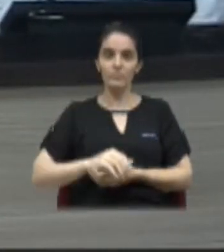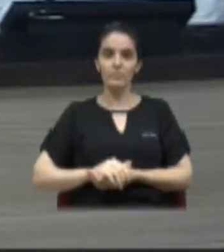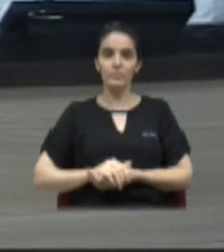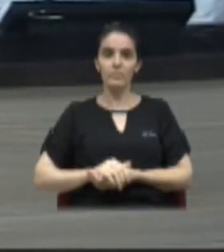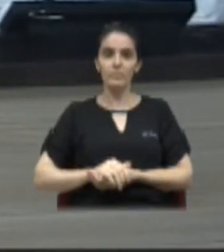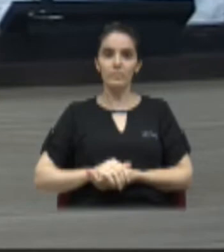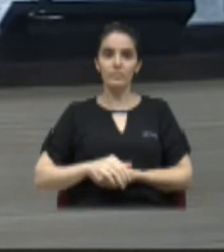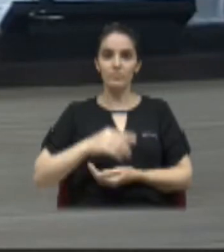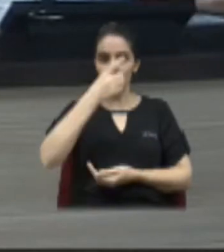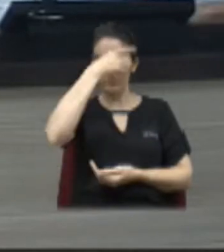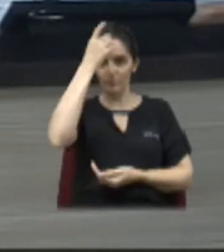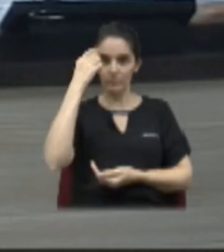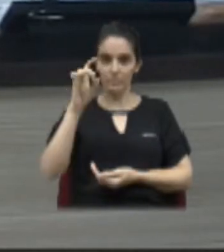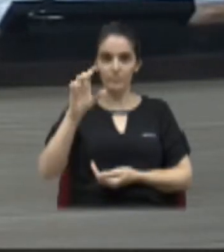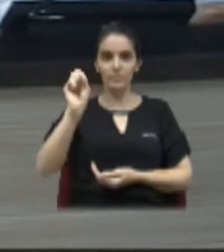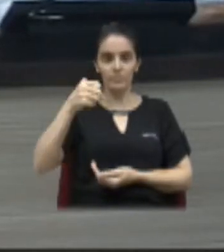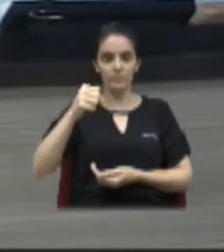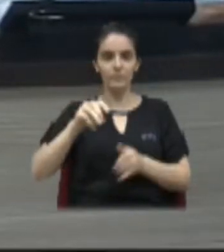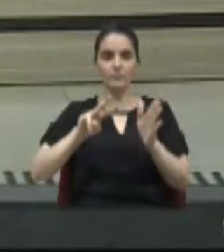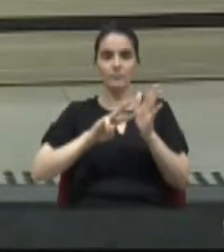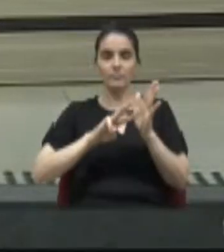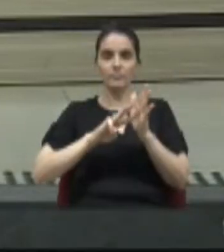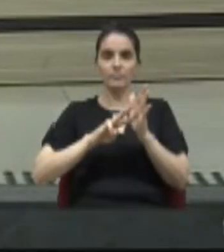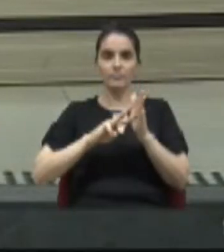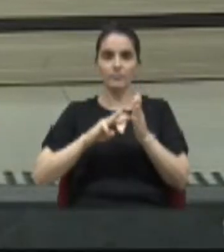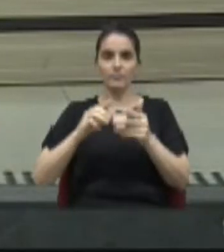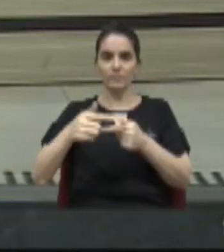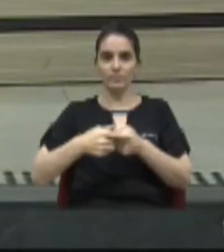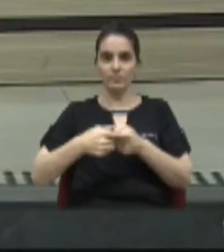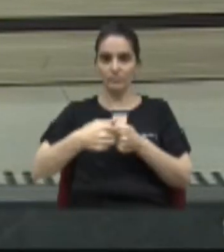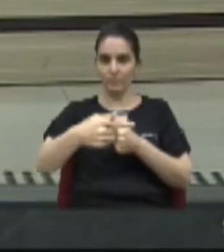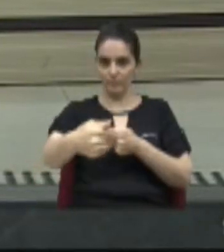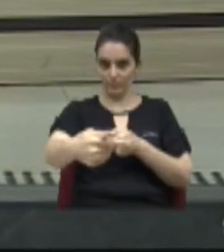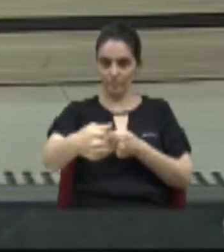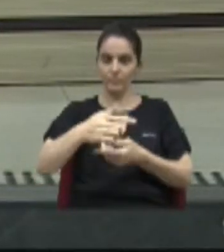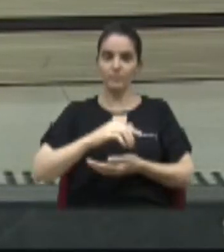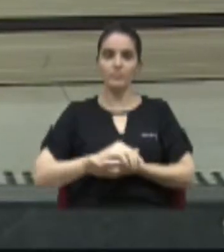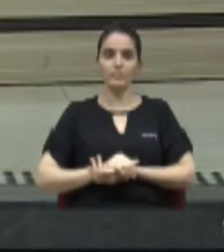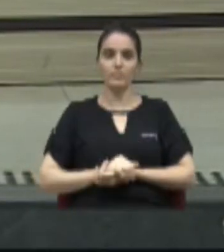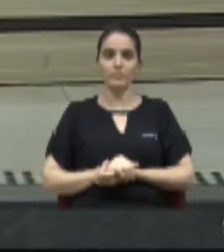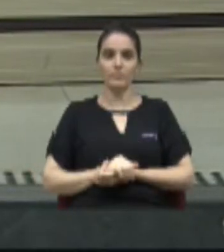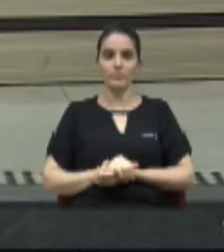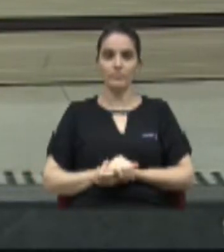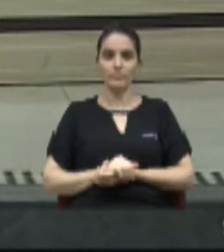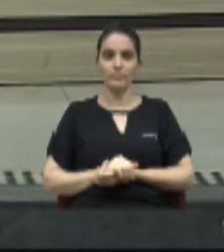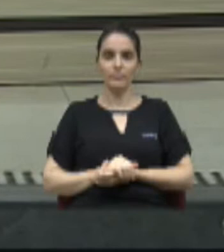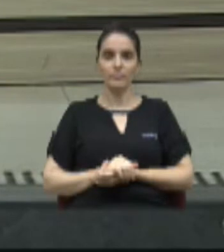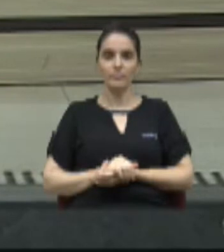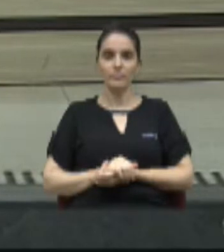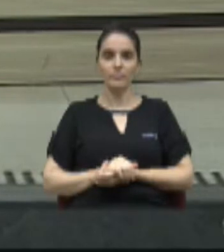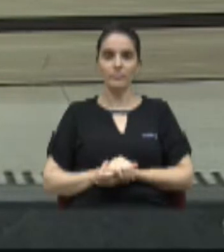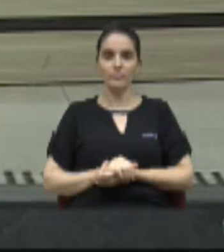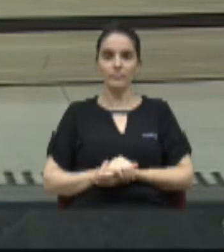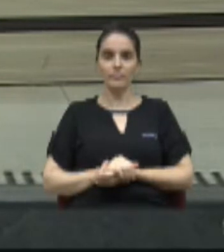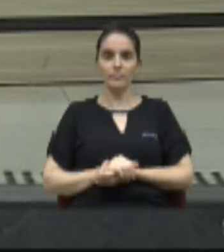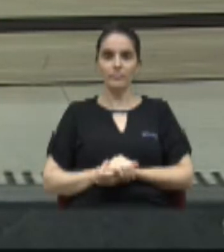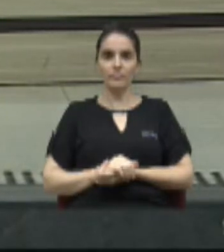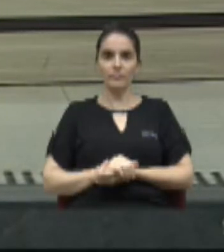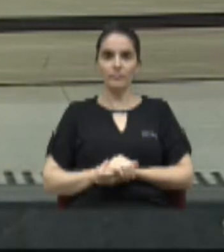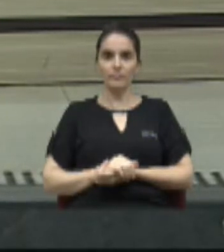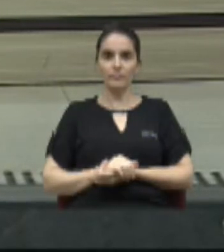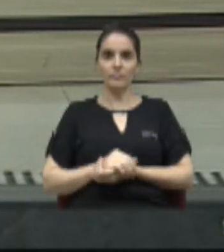Marco Xavier? Sim, presidente. O item 3 foi adiado por uma sessão. Questão de ordem, presidente. Uma sessão de ordem,